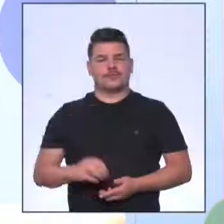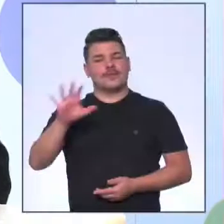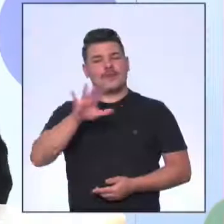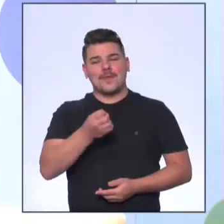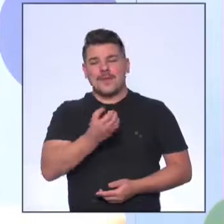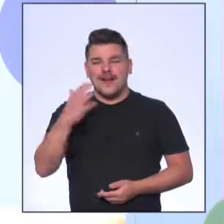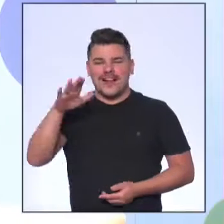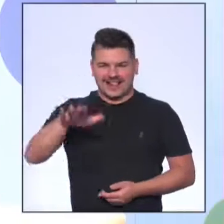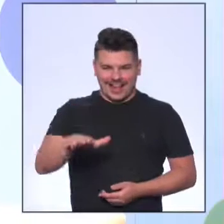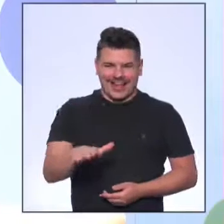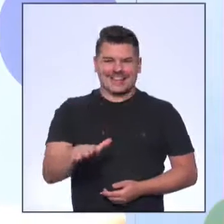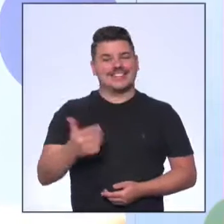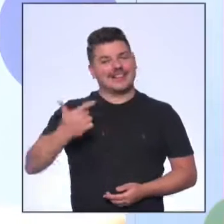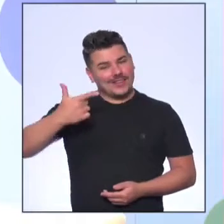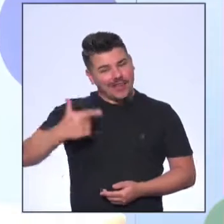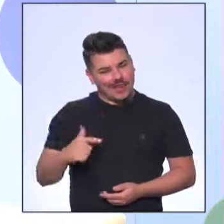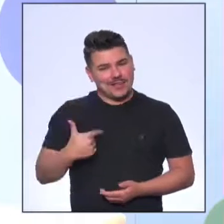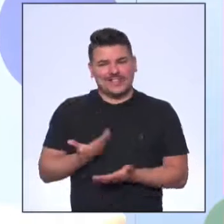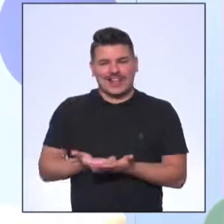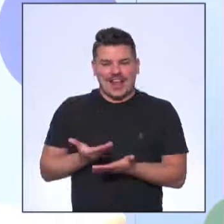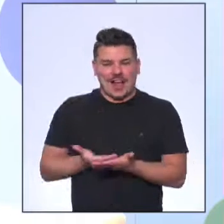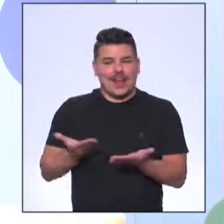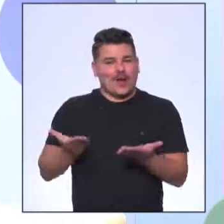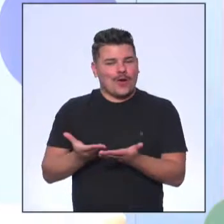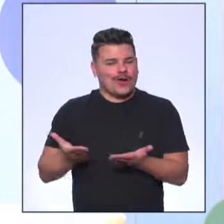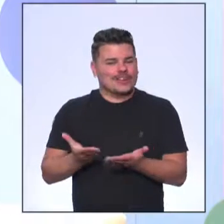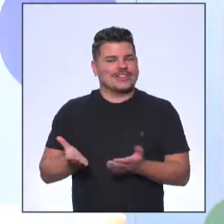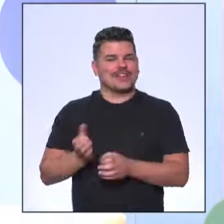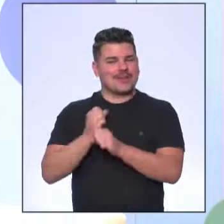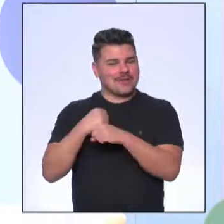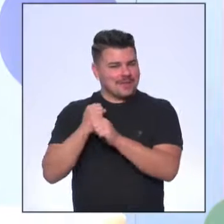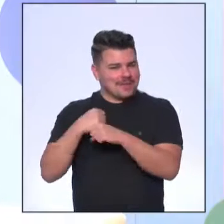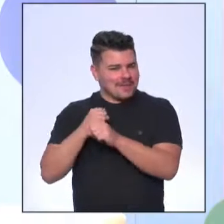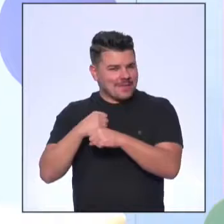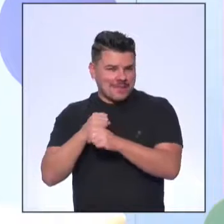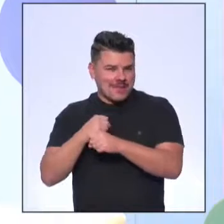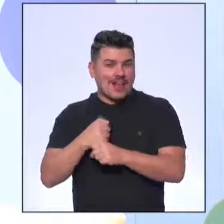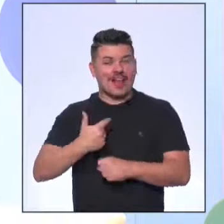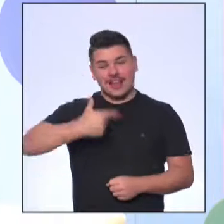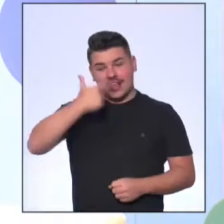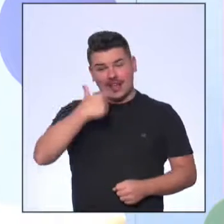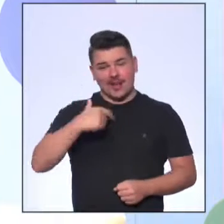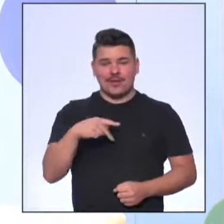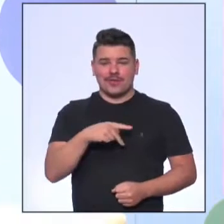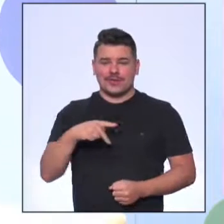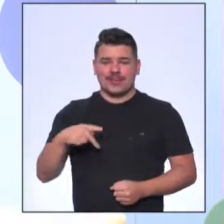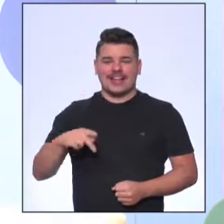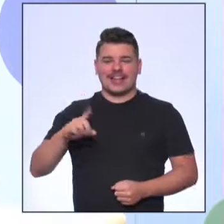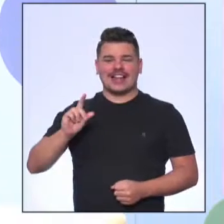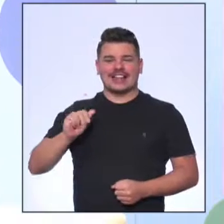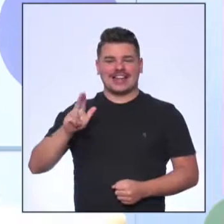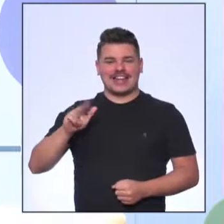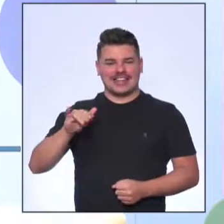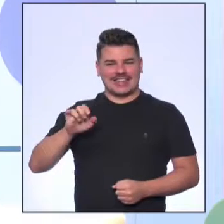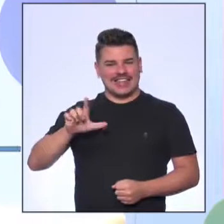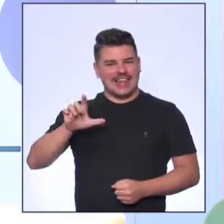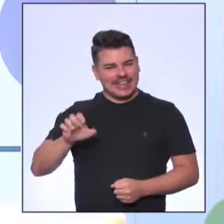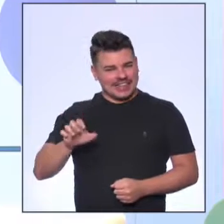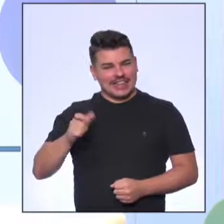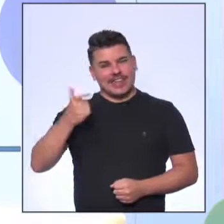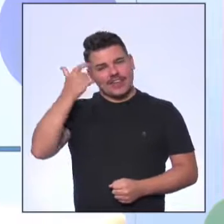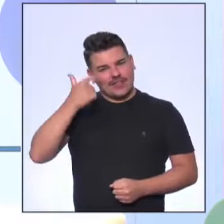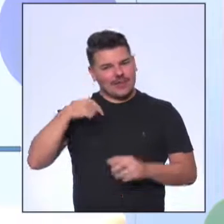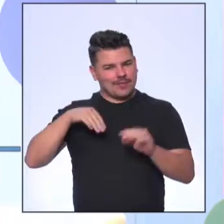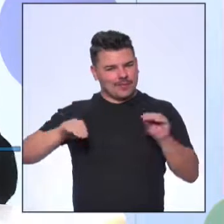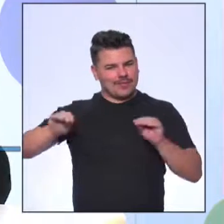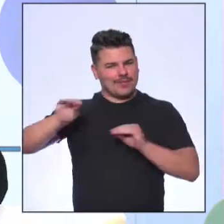Boa tarde, estamos iniciando mais uma aula de biologia. Eu sou a professora Daniele, estarei fazendo a mediação, né?